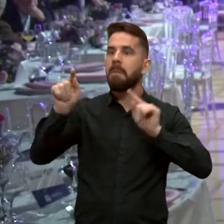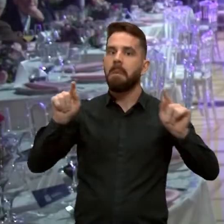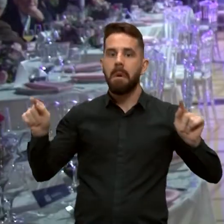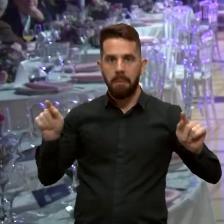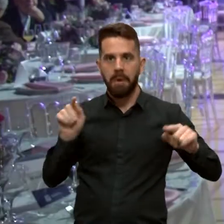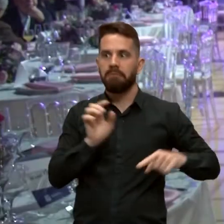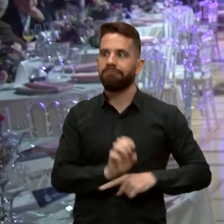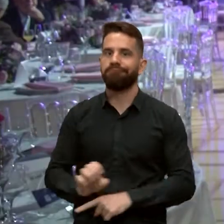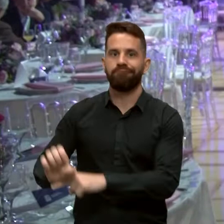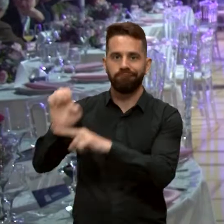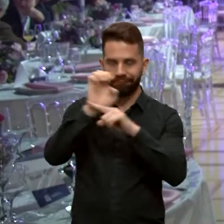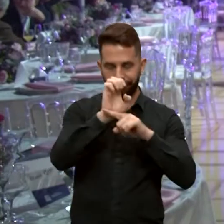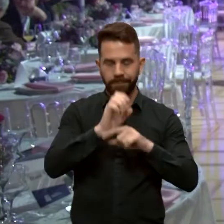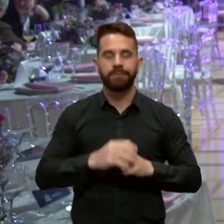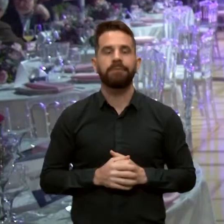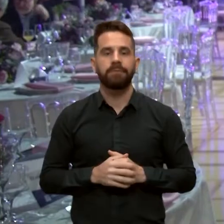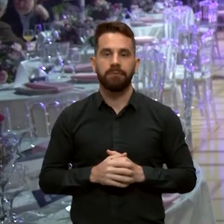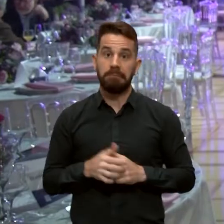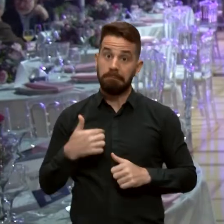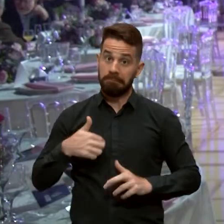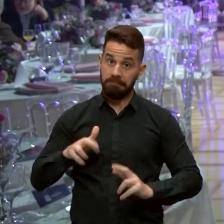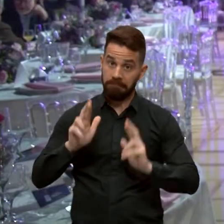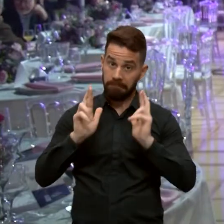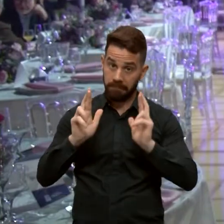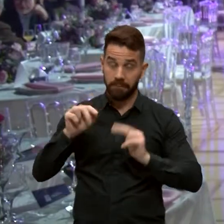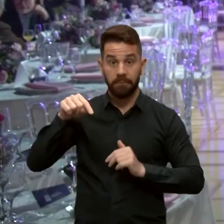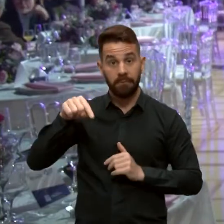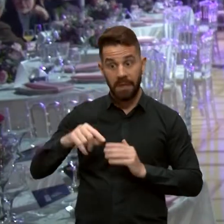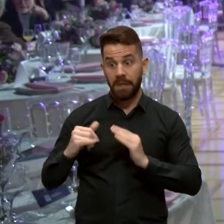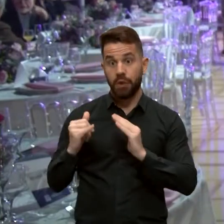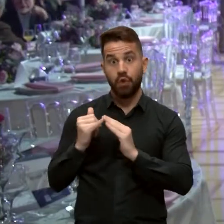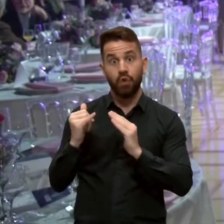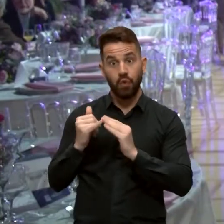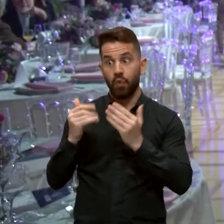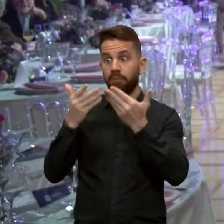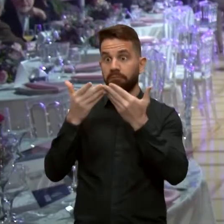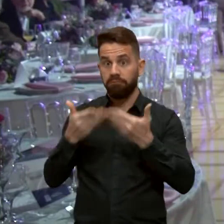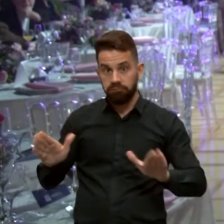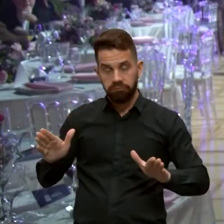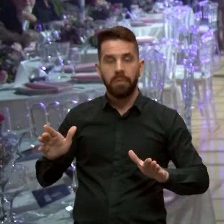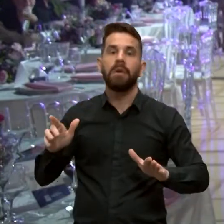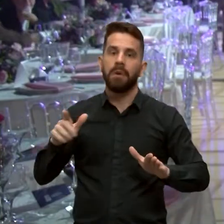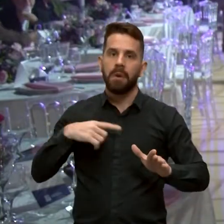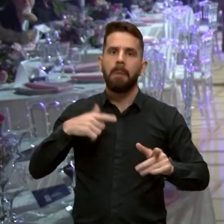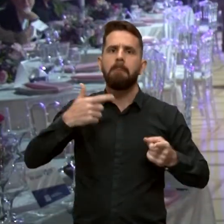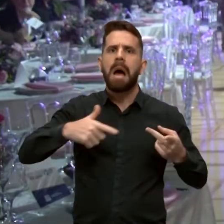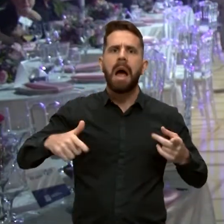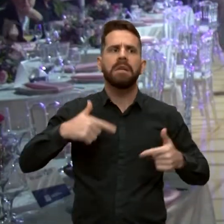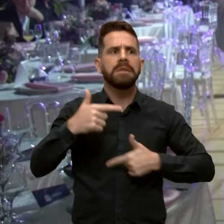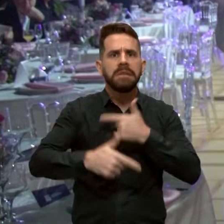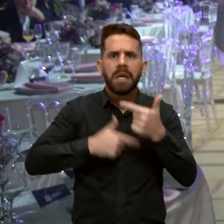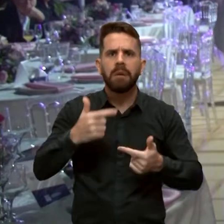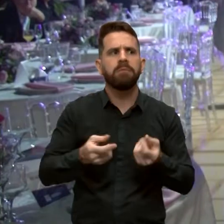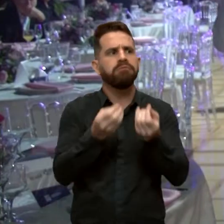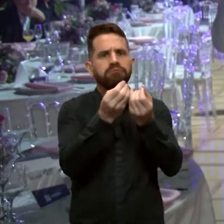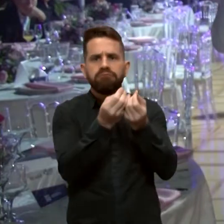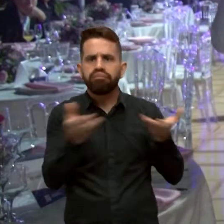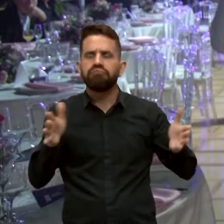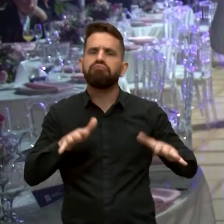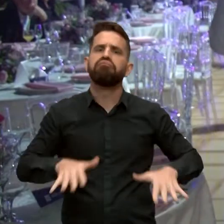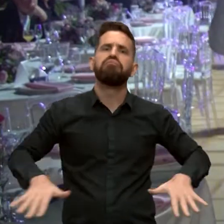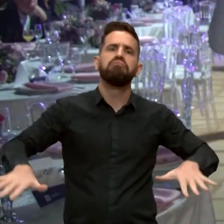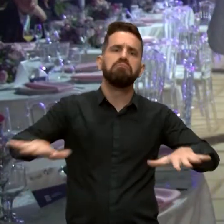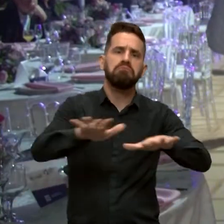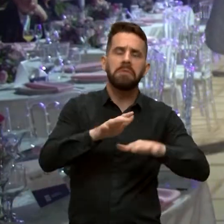agora com a criação, né, do Instituto Verbena é ampliar os nossos serviços, além de levar o serviço,